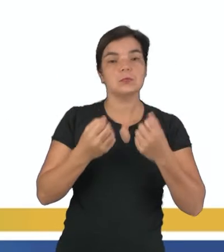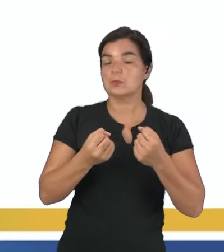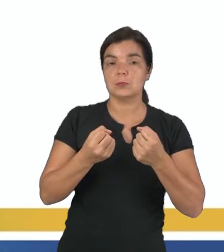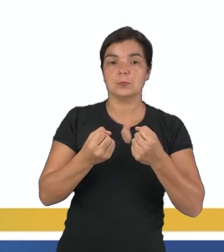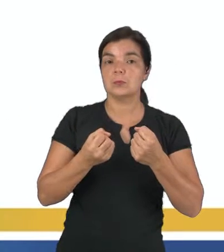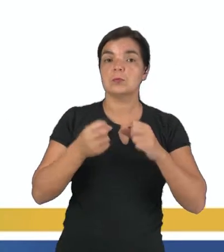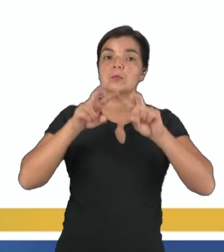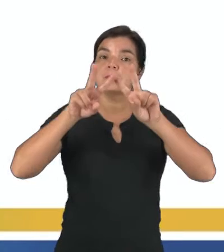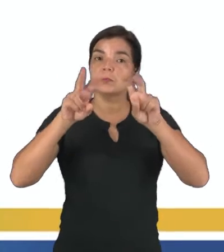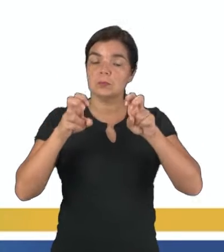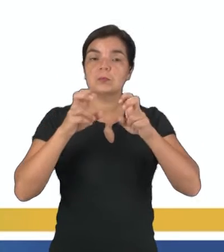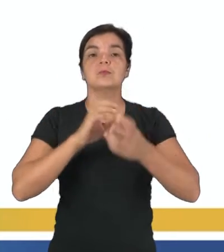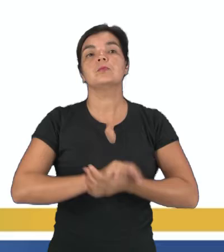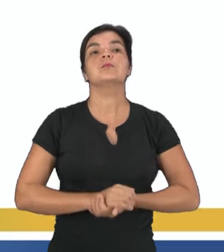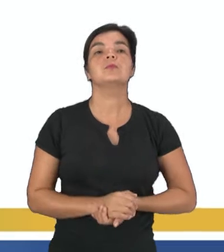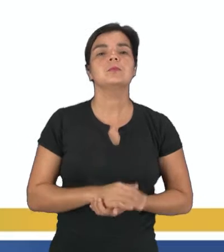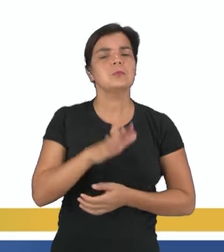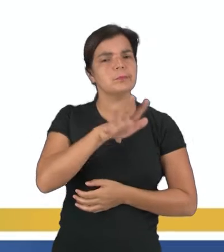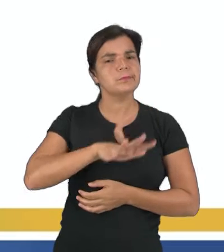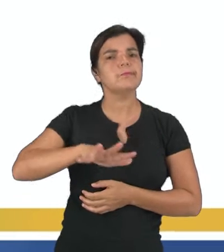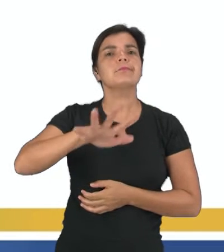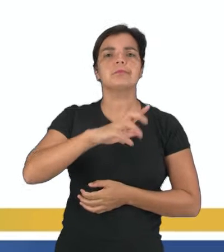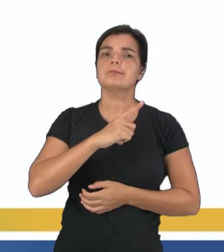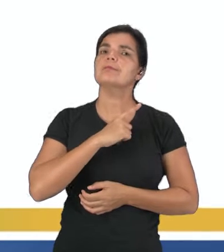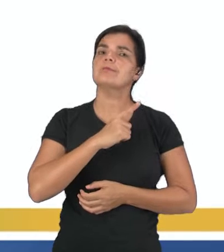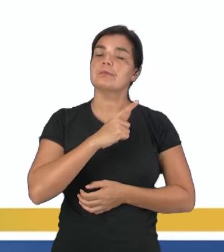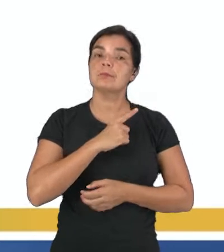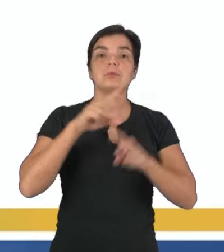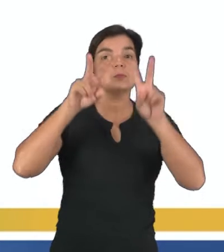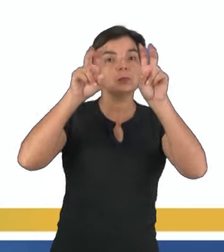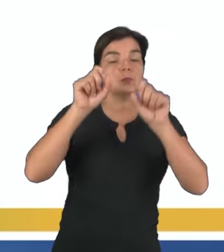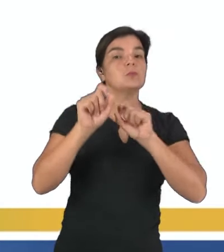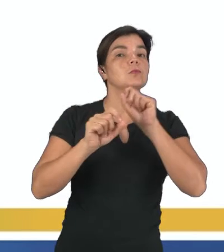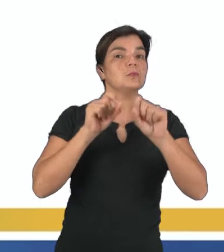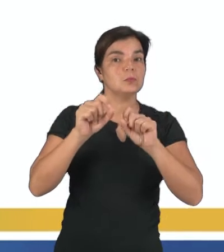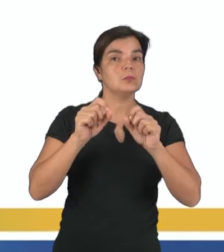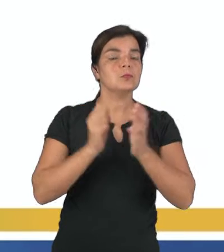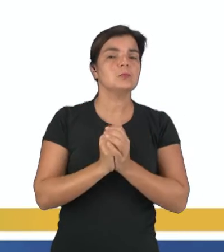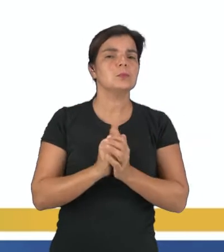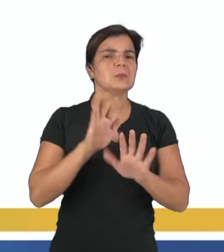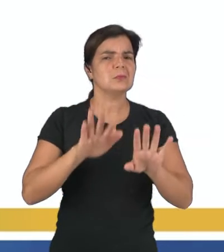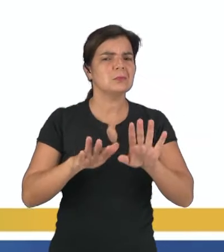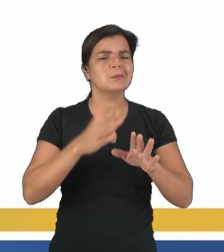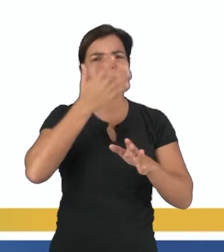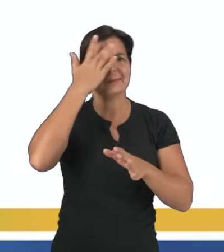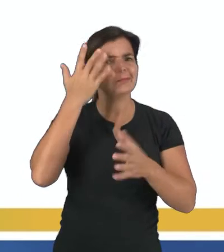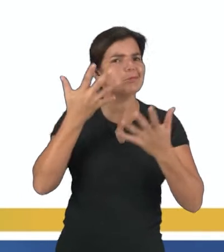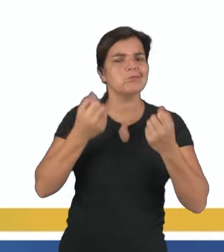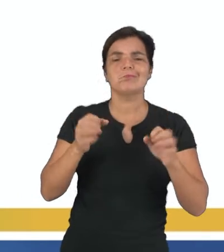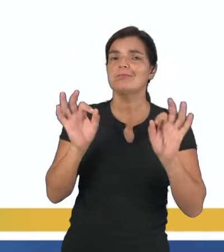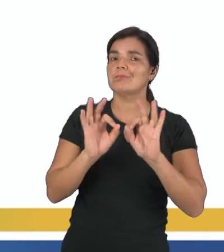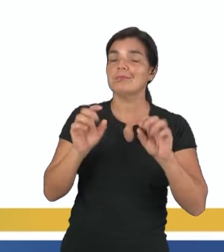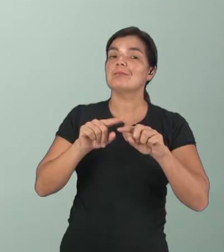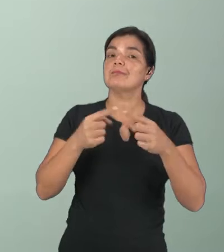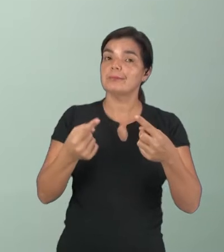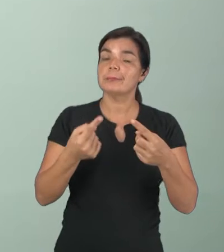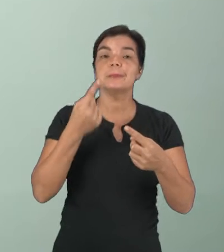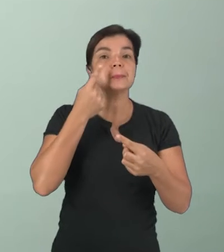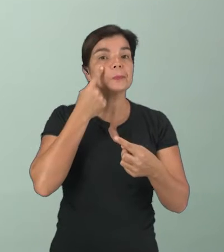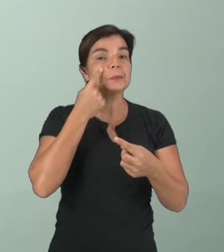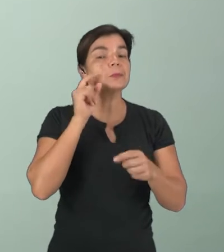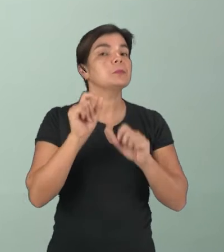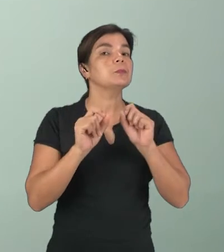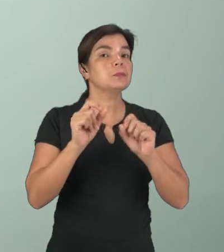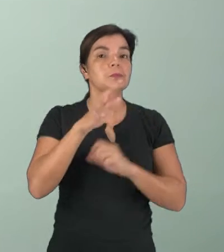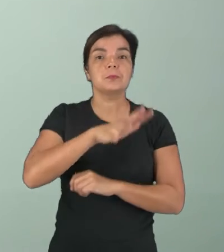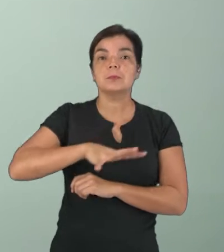discorda sobre o assunto. Então, geralmente, nós temos ali um assunto que causa muitas discordâncias. E aí, a gente pega ali o